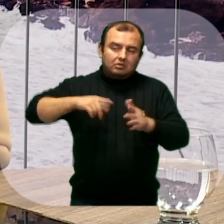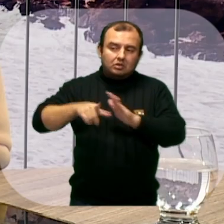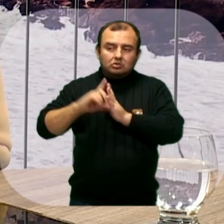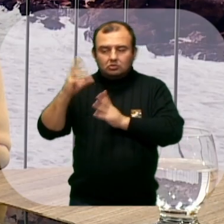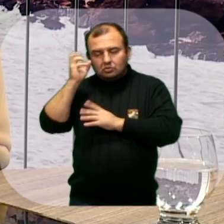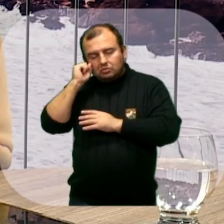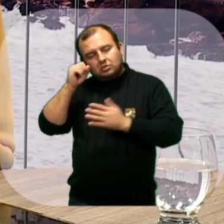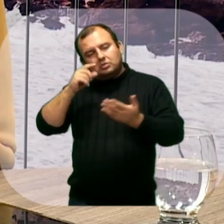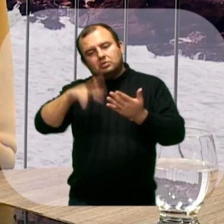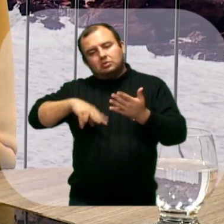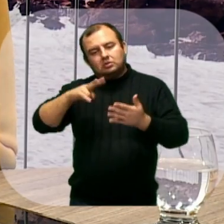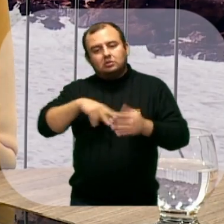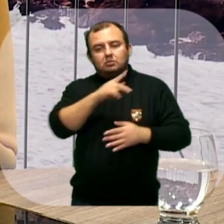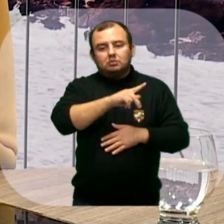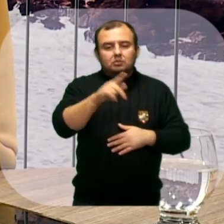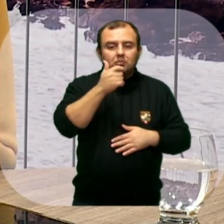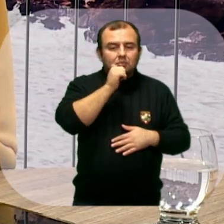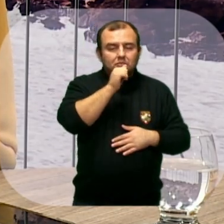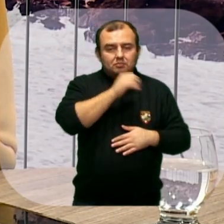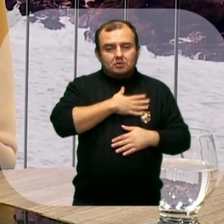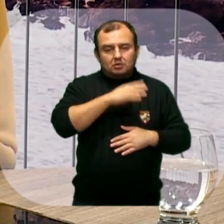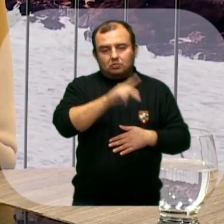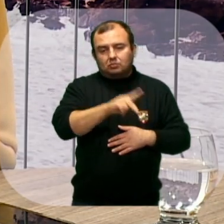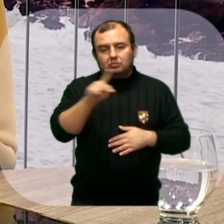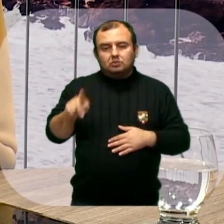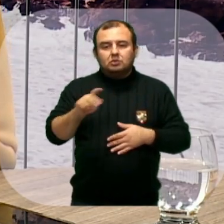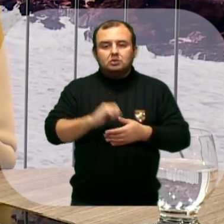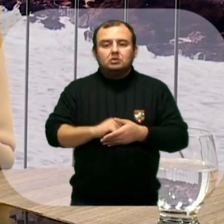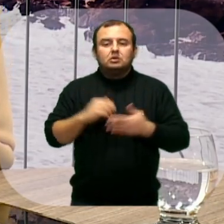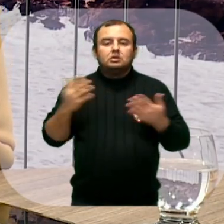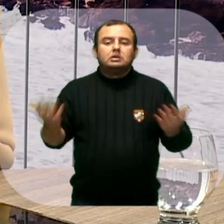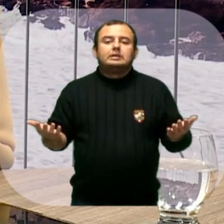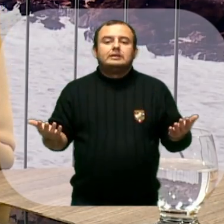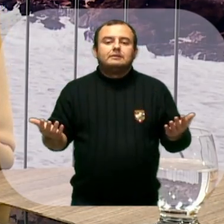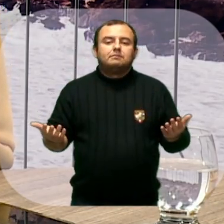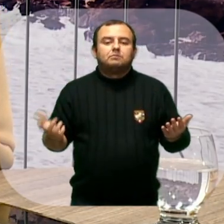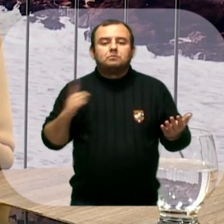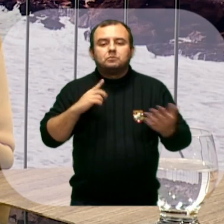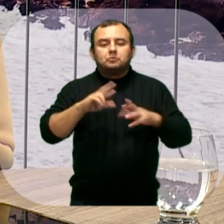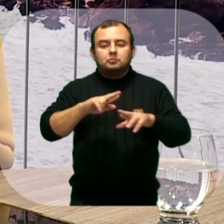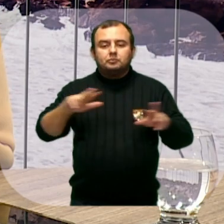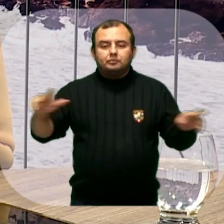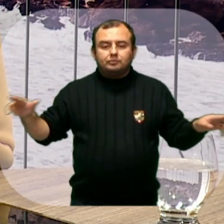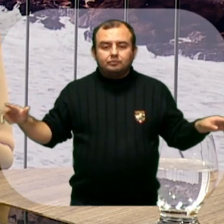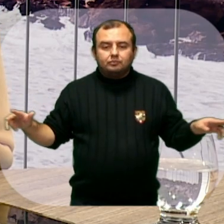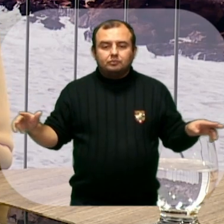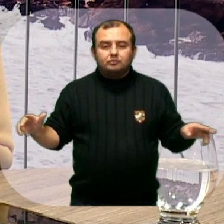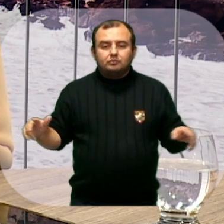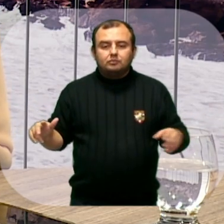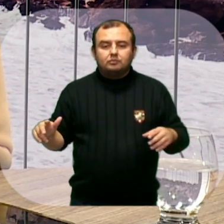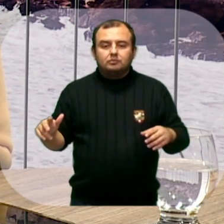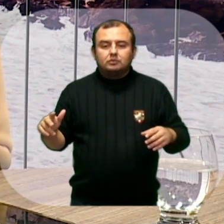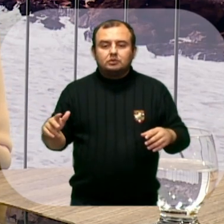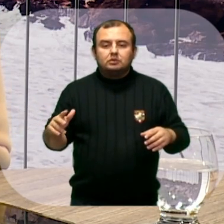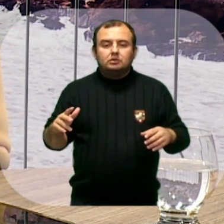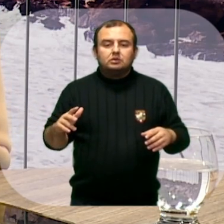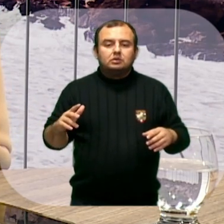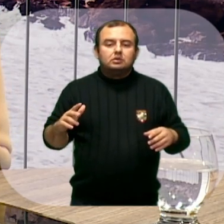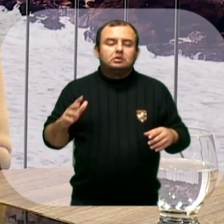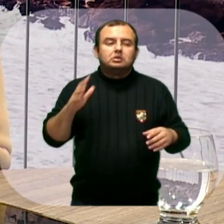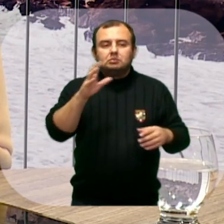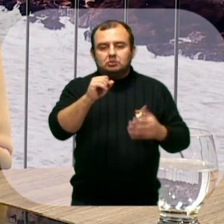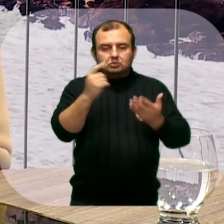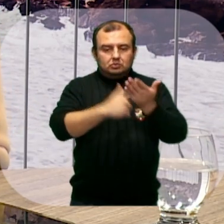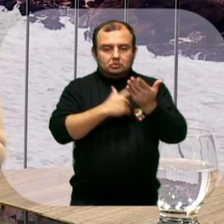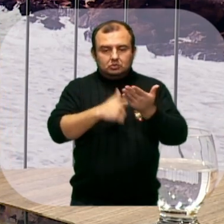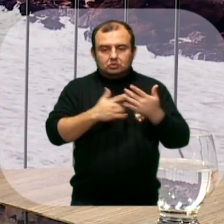dormir. A minha mãe era professora. Então, tem coisas que eu pego um livro, quando chega na